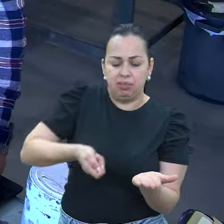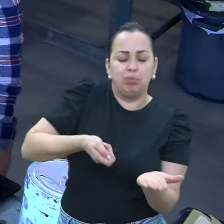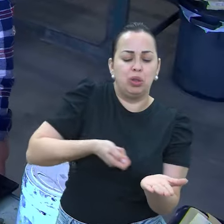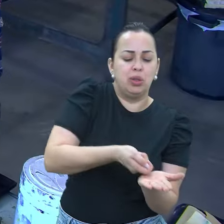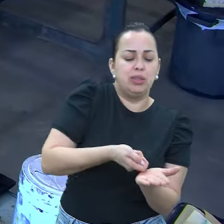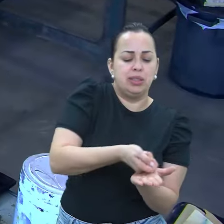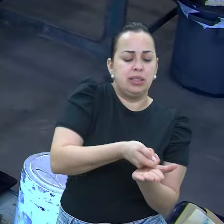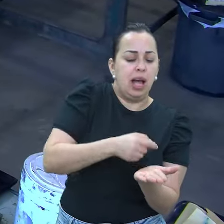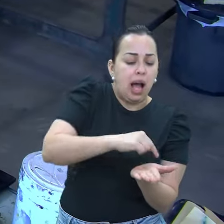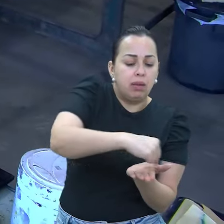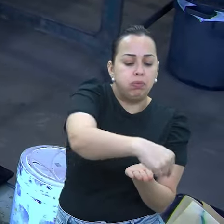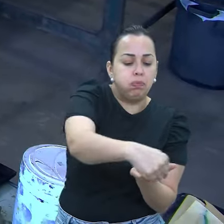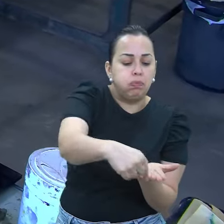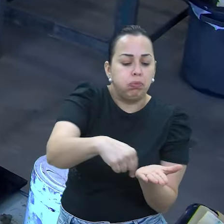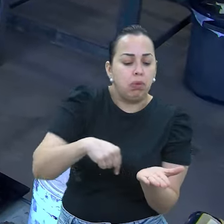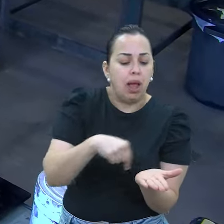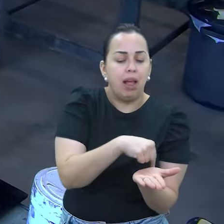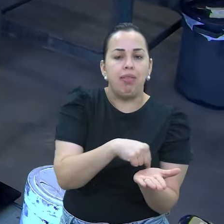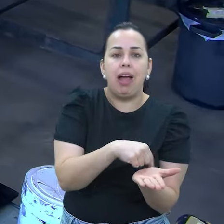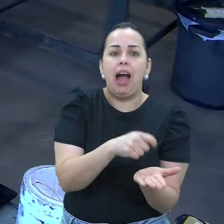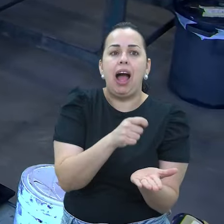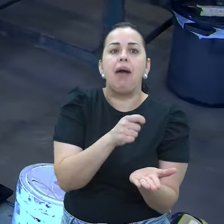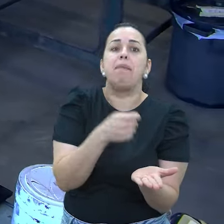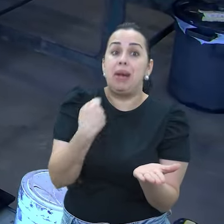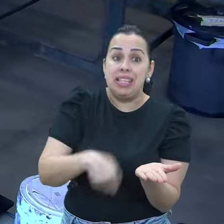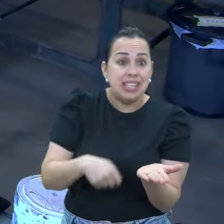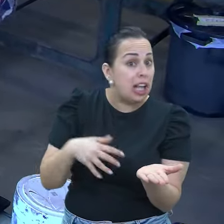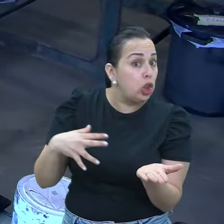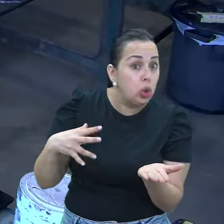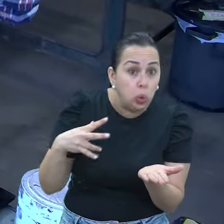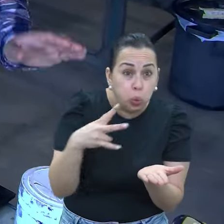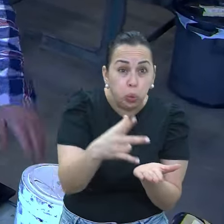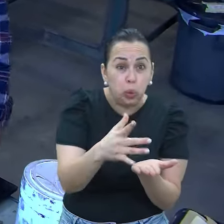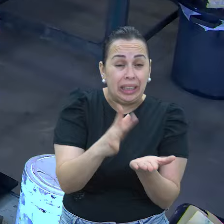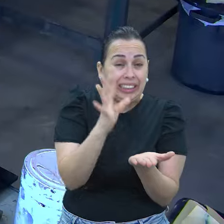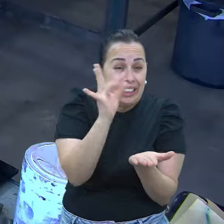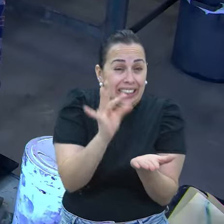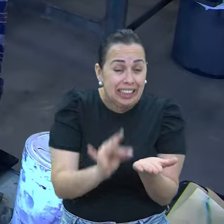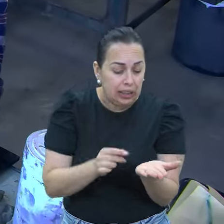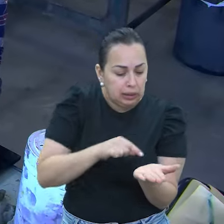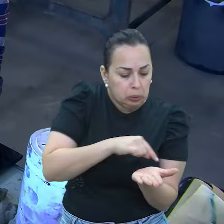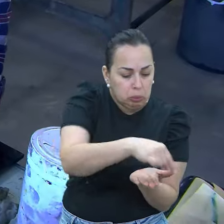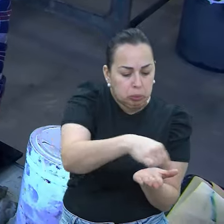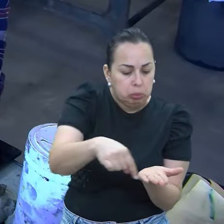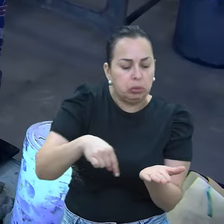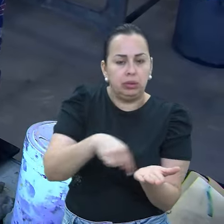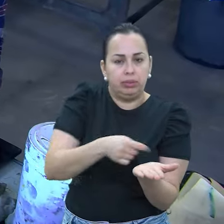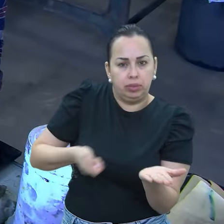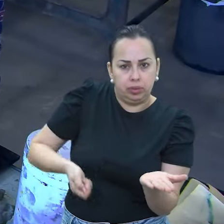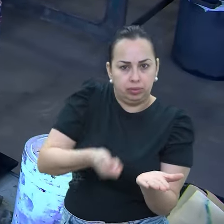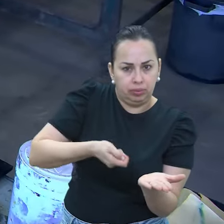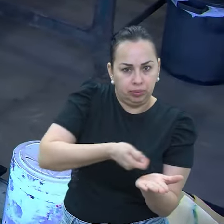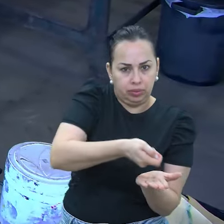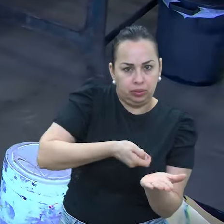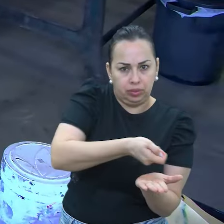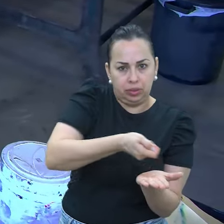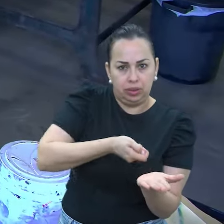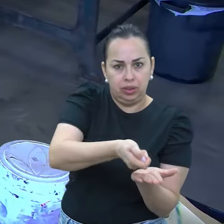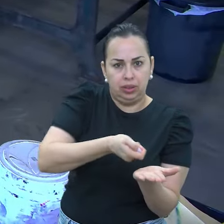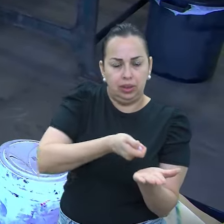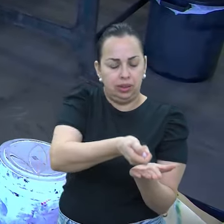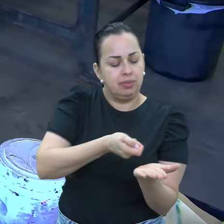Um pouquinho mais de tinta. As bordinhas, por exemplo, elas não estão ainda... Ah, tem que cobrir tudinho mesmo. Então a gente